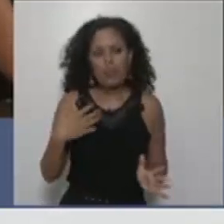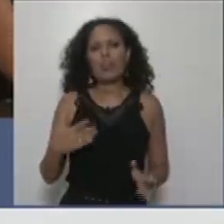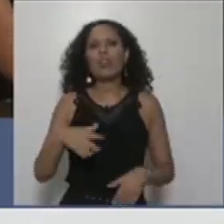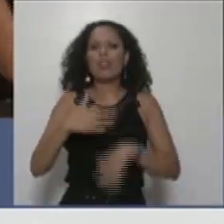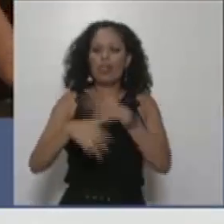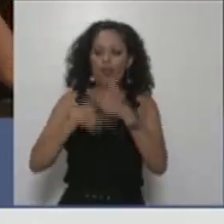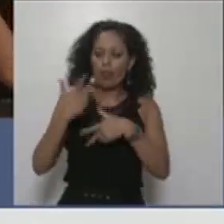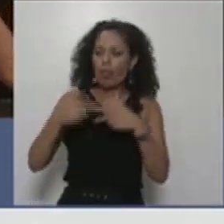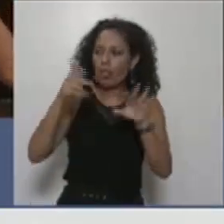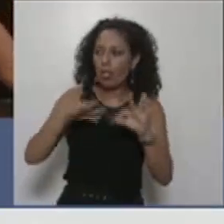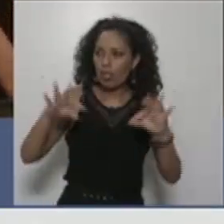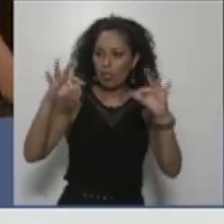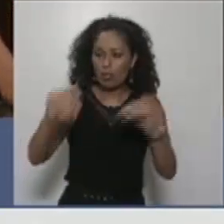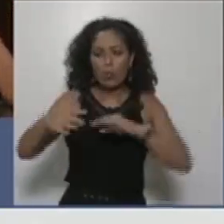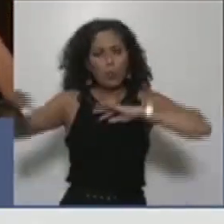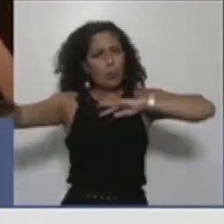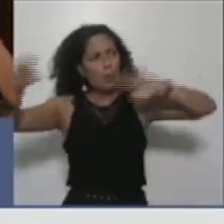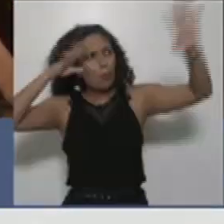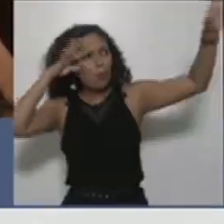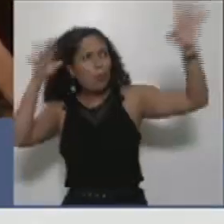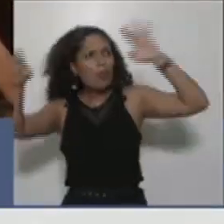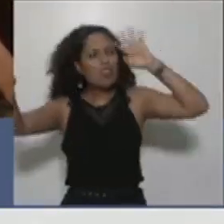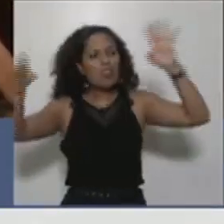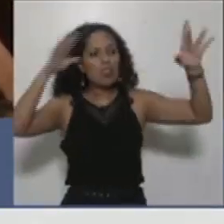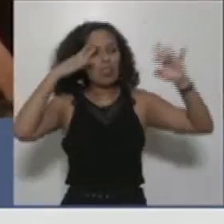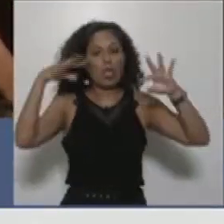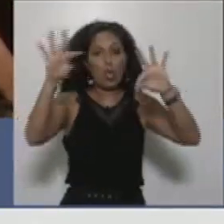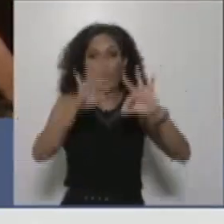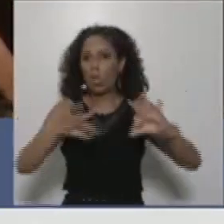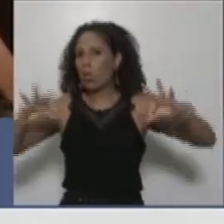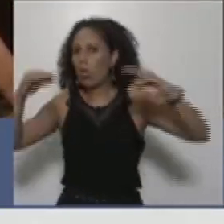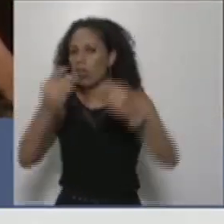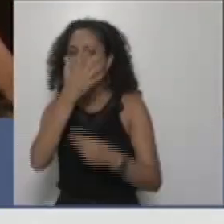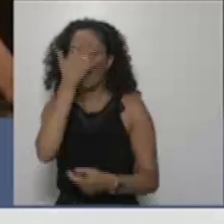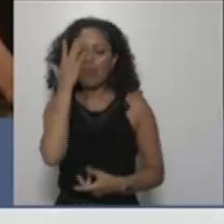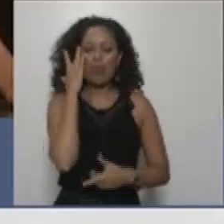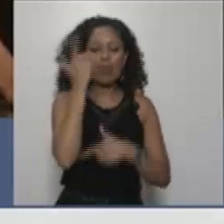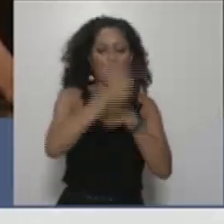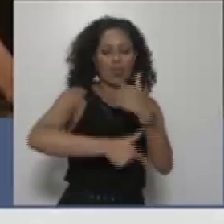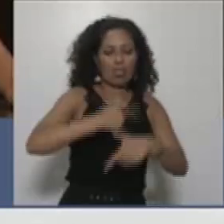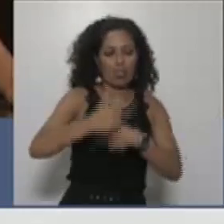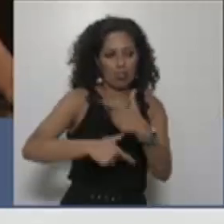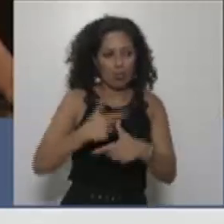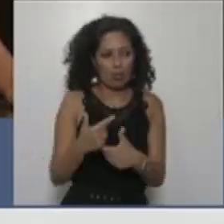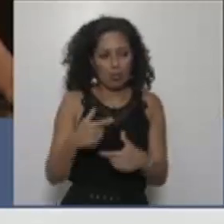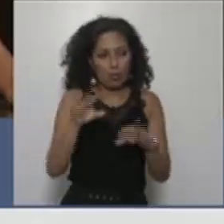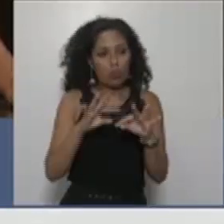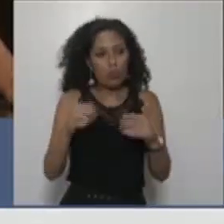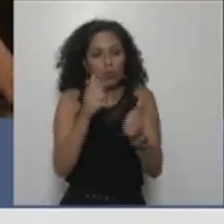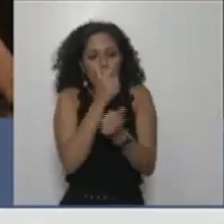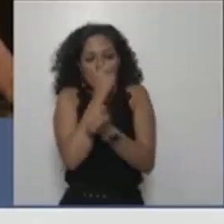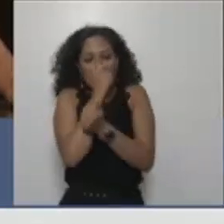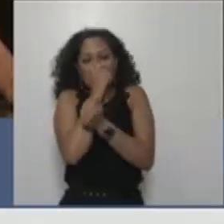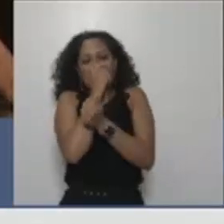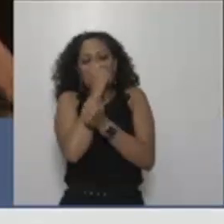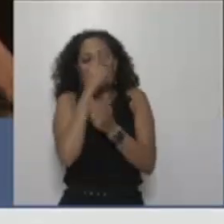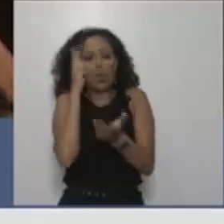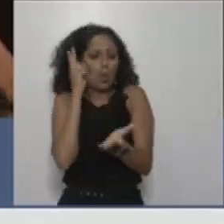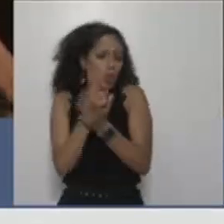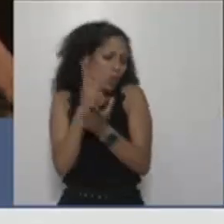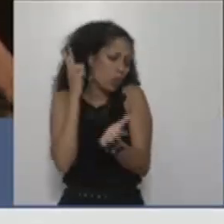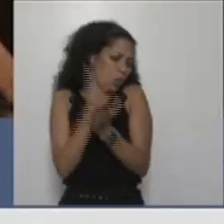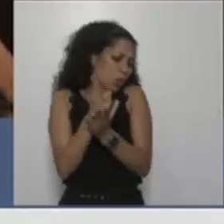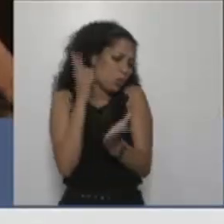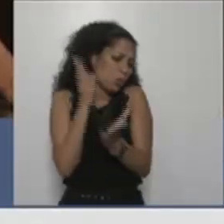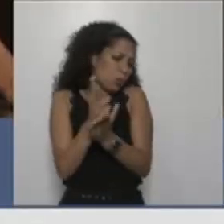nobres companheiros aqui à reflexão de que todo trabalhador e trabalhadora vão enlatado dia a dia, ida e volta